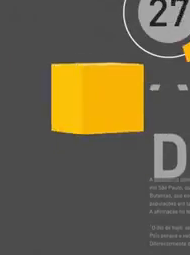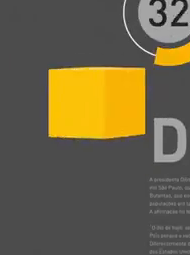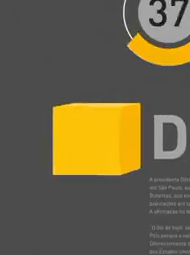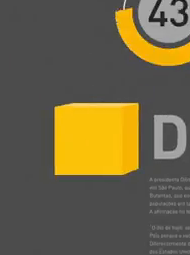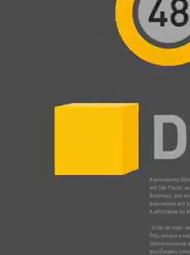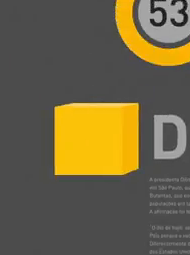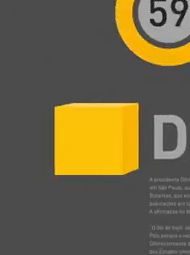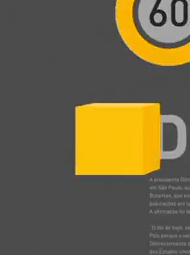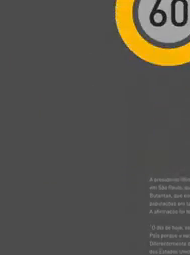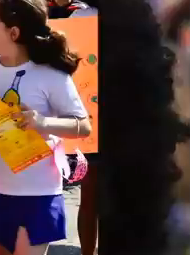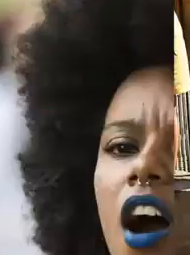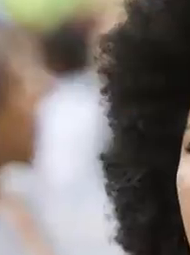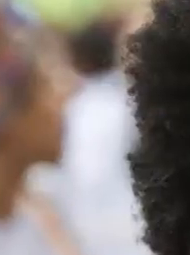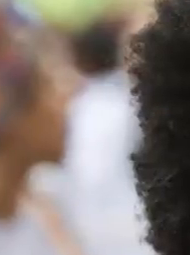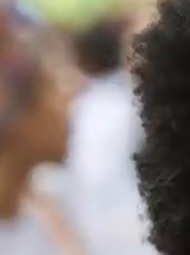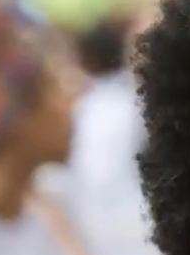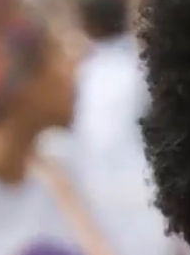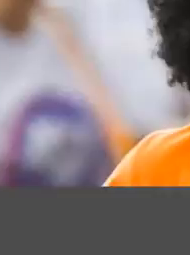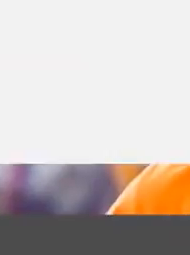o